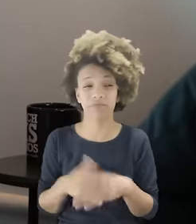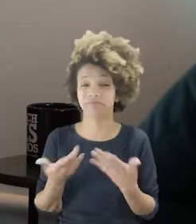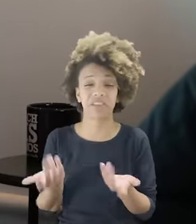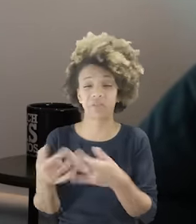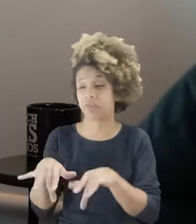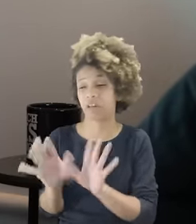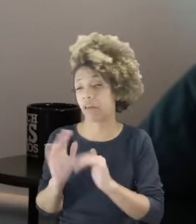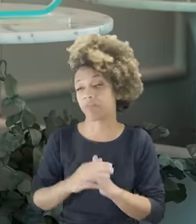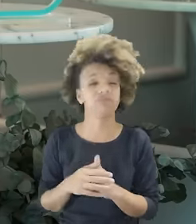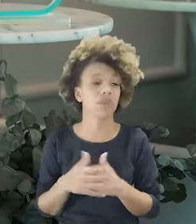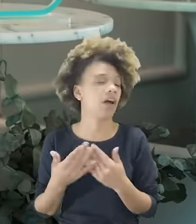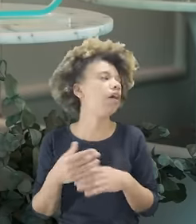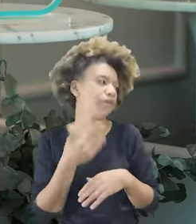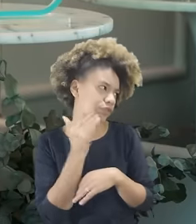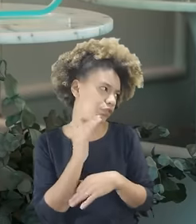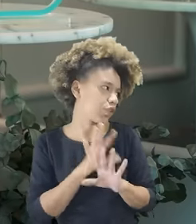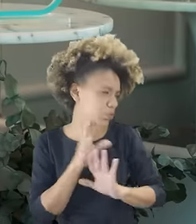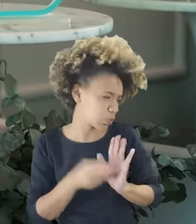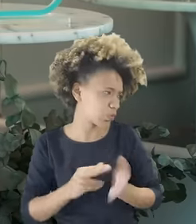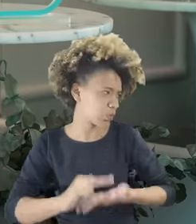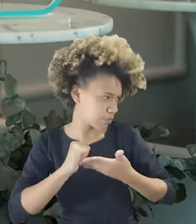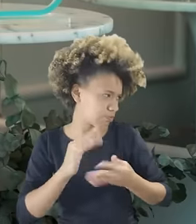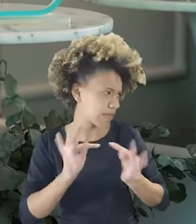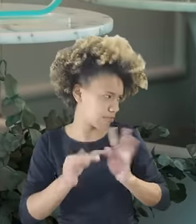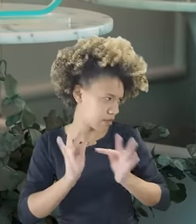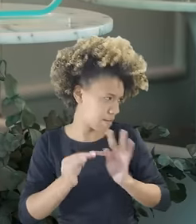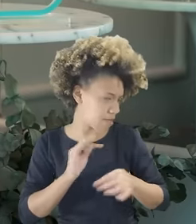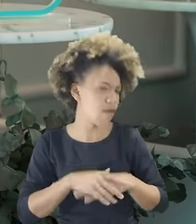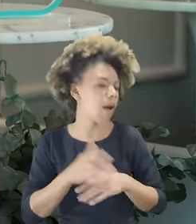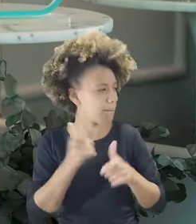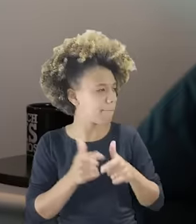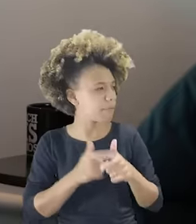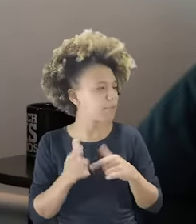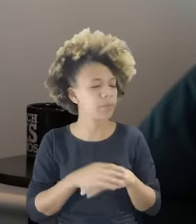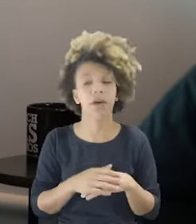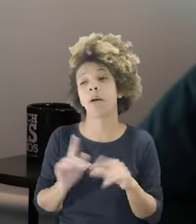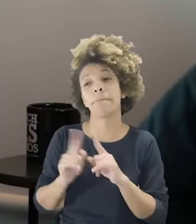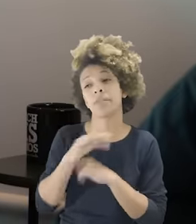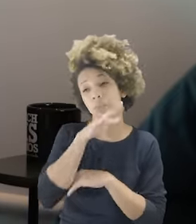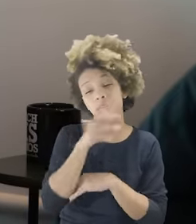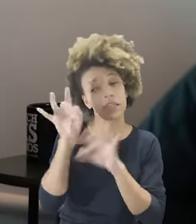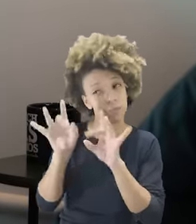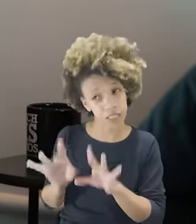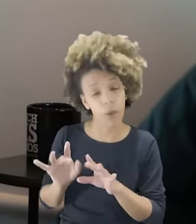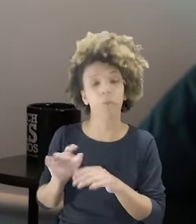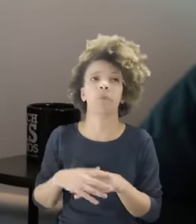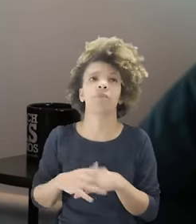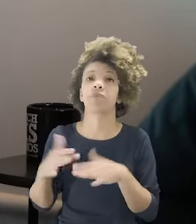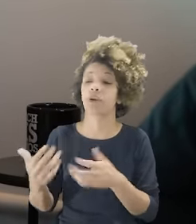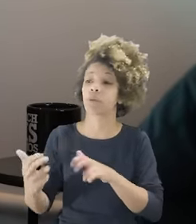de paciente por hoje entendeu todo todo todo todo paciente é um problema para mim em especial é